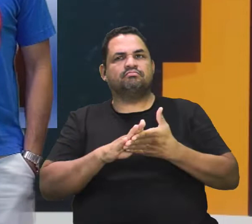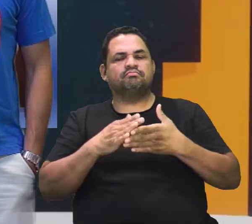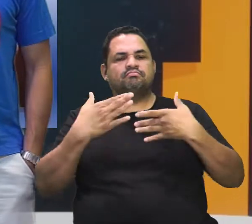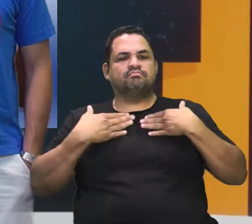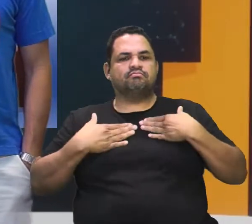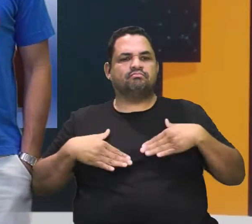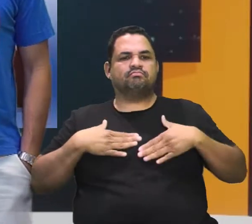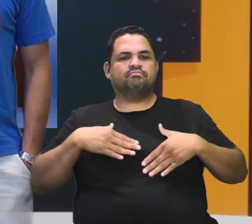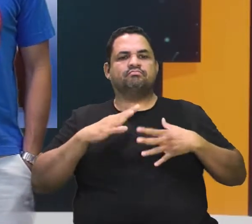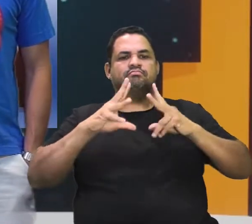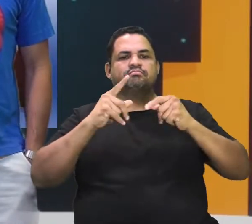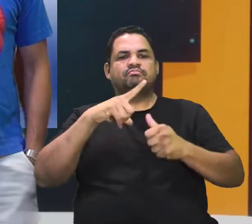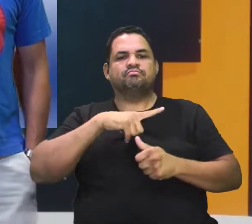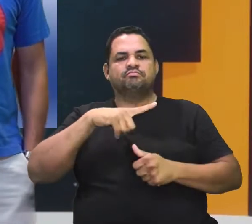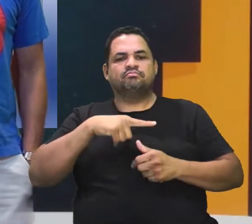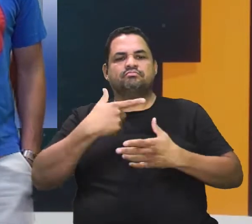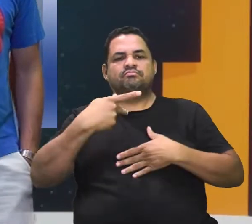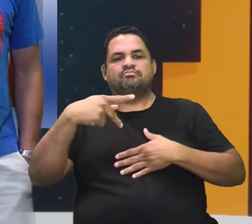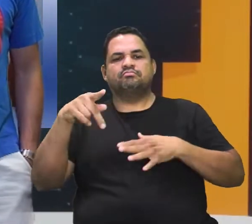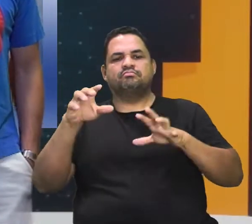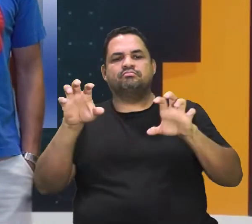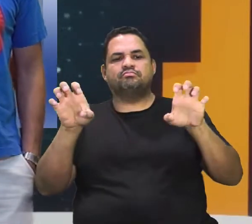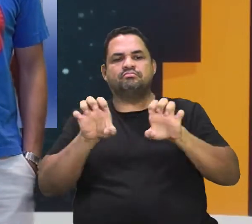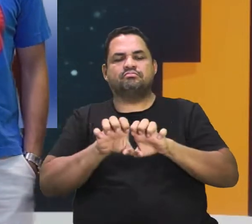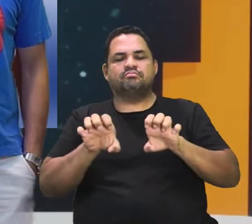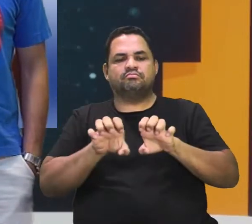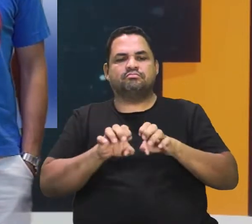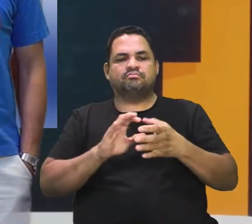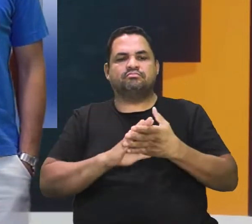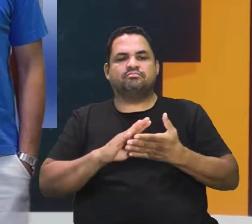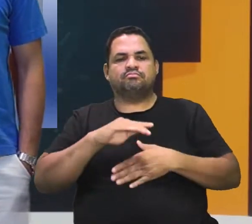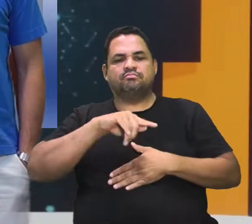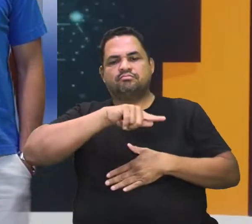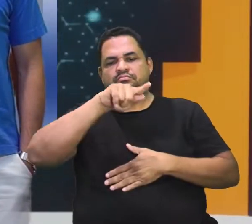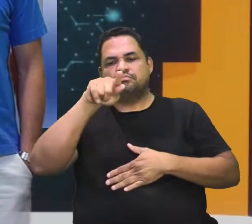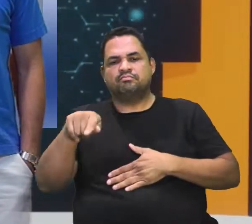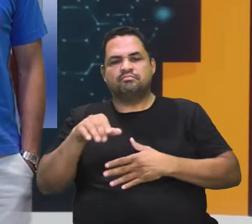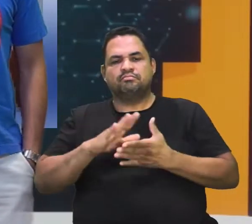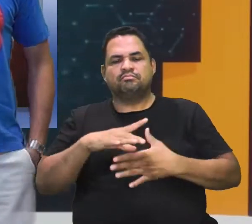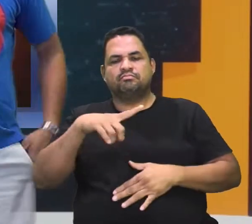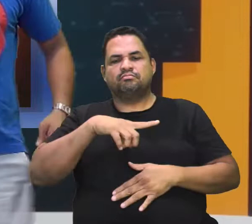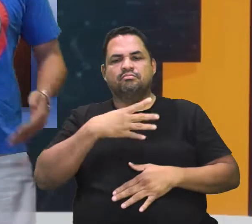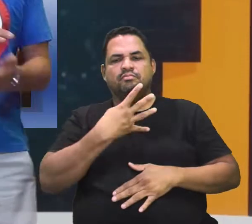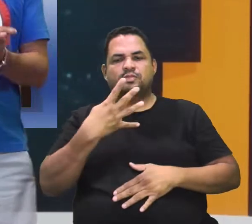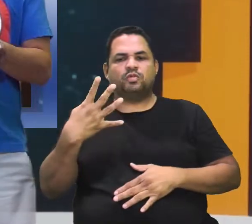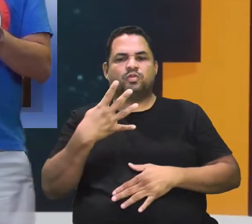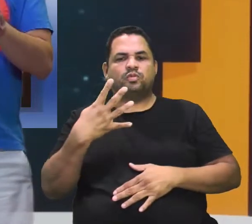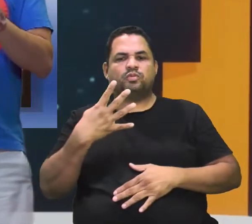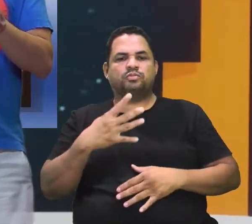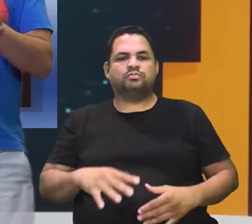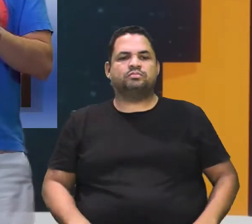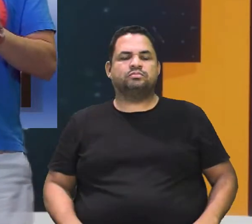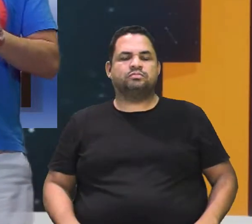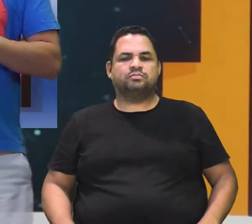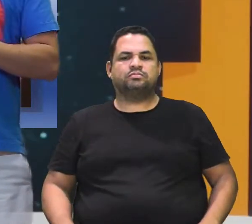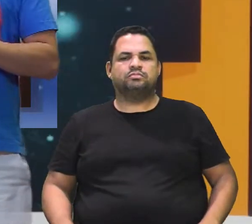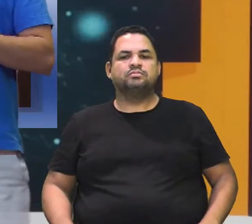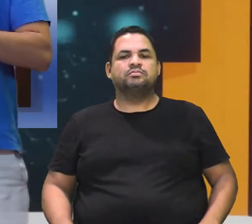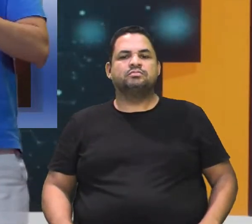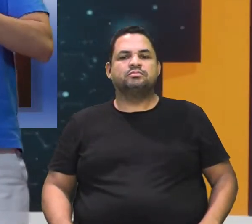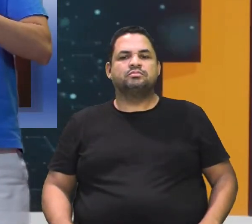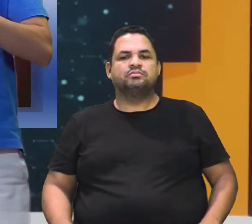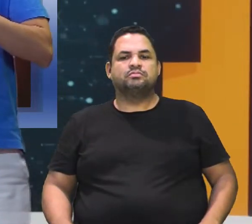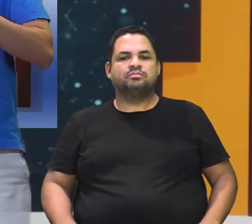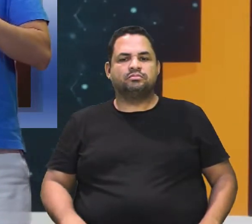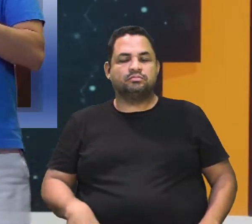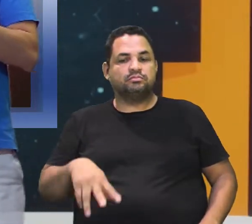porque todas têm as suas equações, né? A parábola mesmo a gente viu 4 tipos. 4 modelos de equação. Né? E aí é importante,